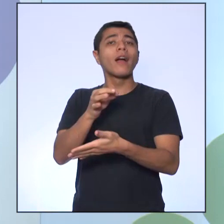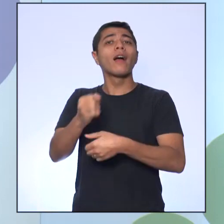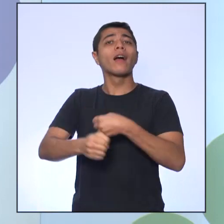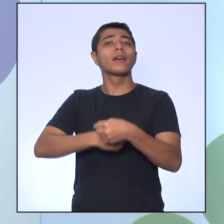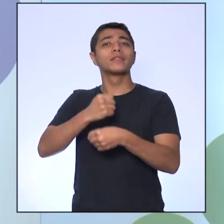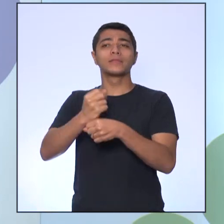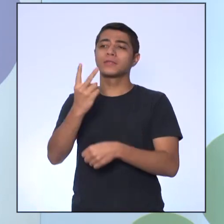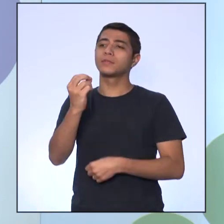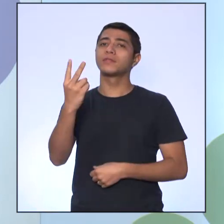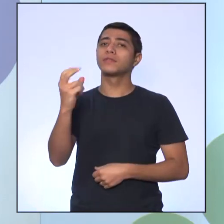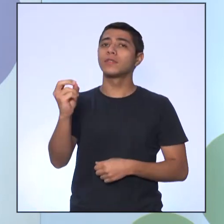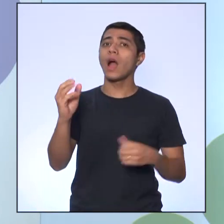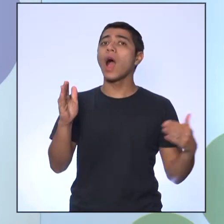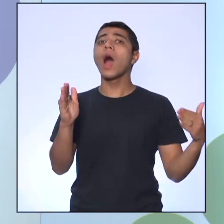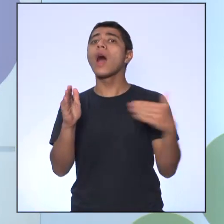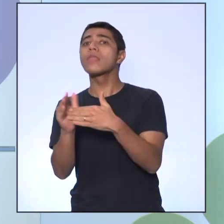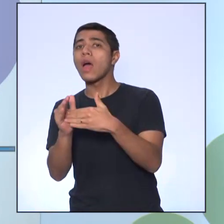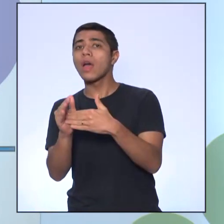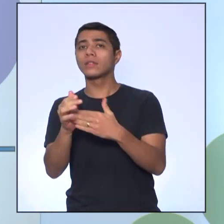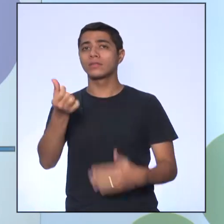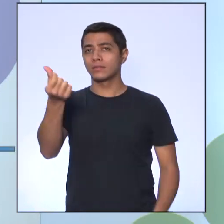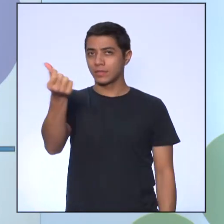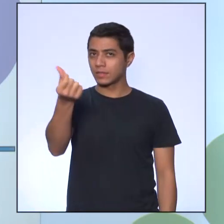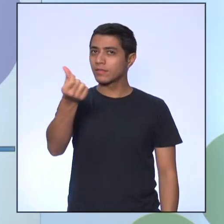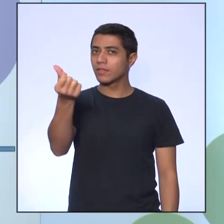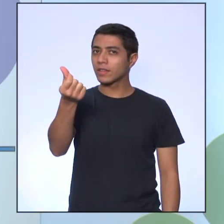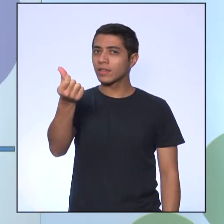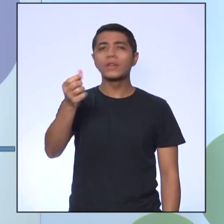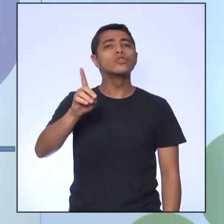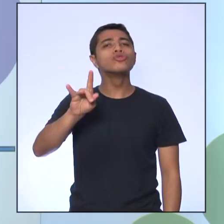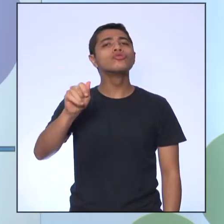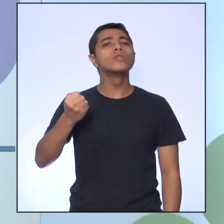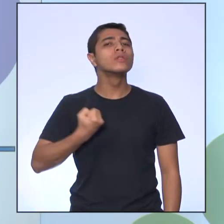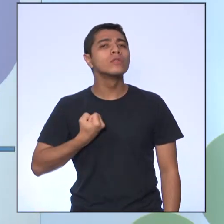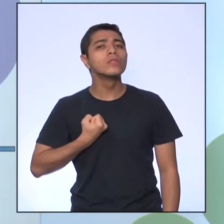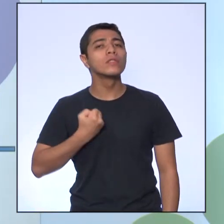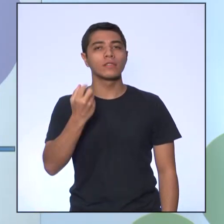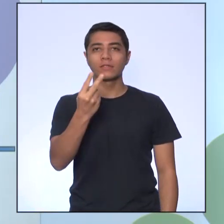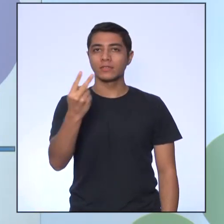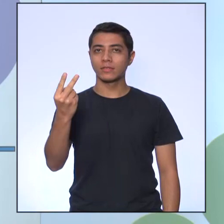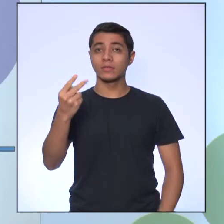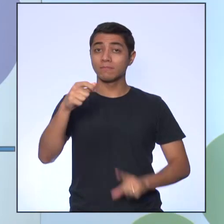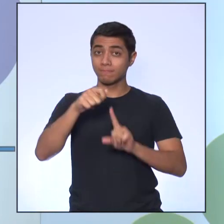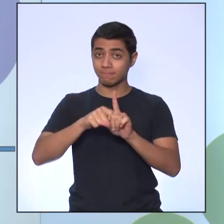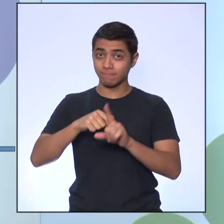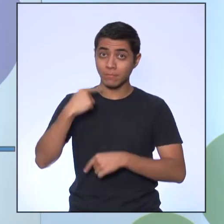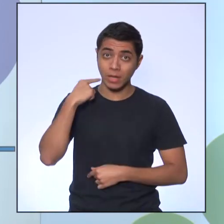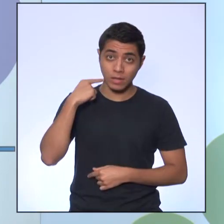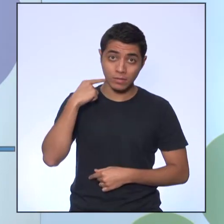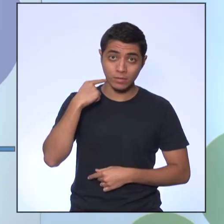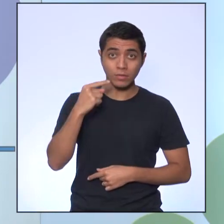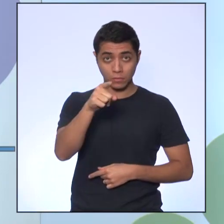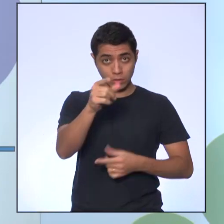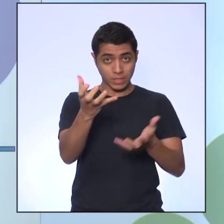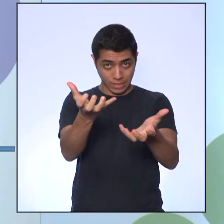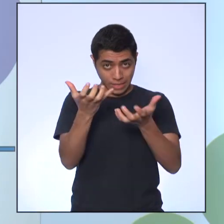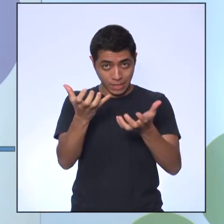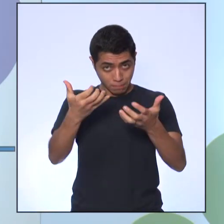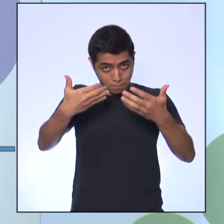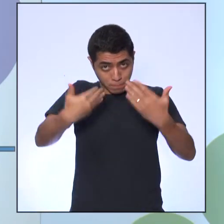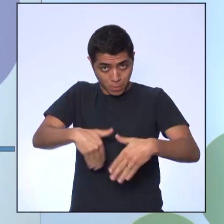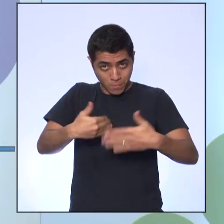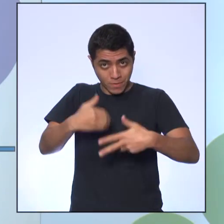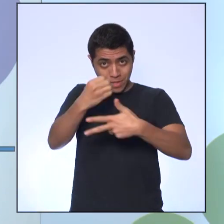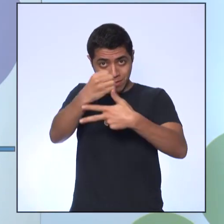encerram agora na sexta-feira, dia 22 de maio. Então, quem quiser prestar o Enem esse ano, tem